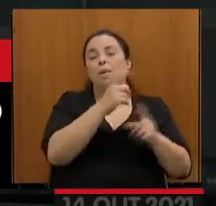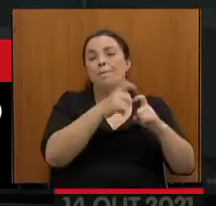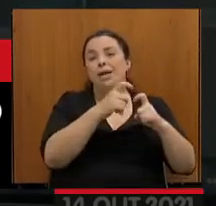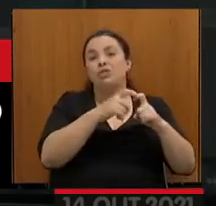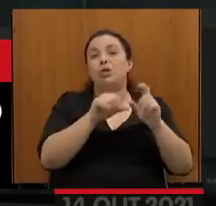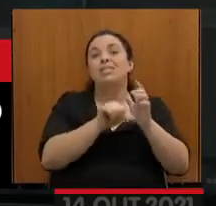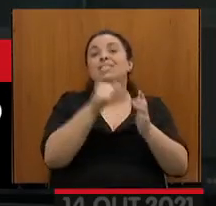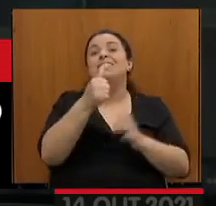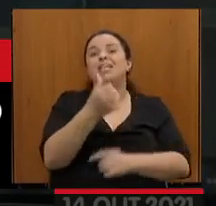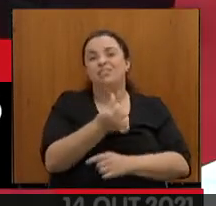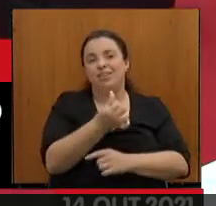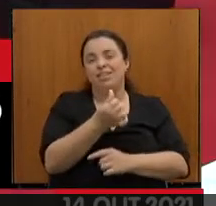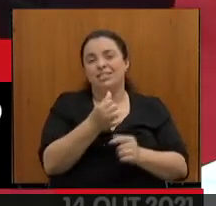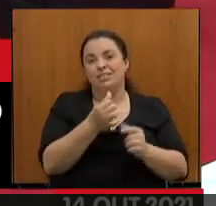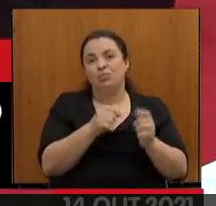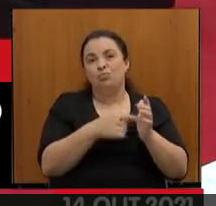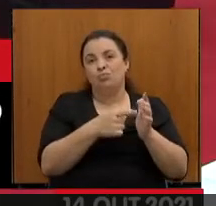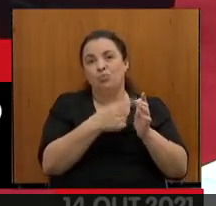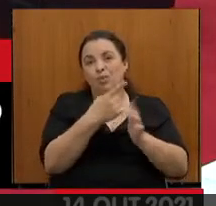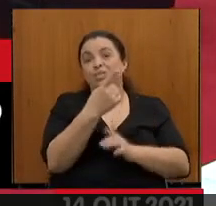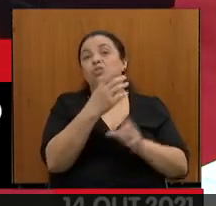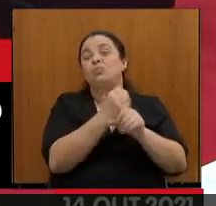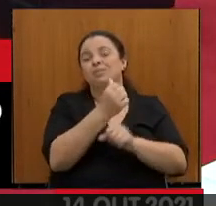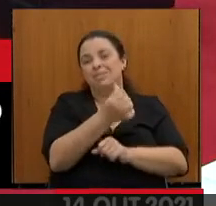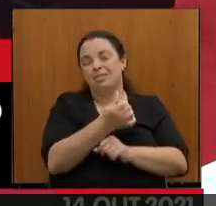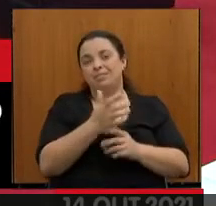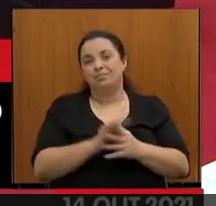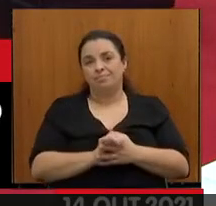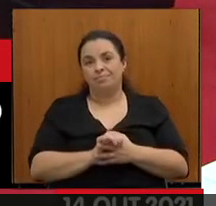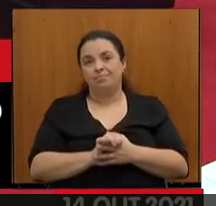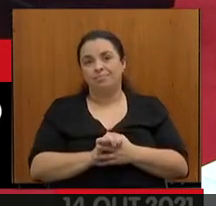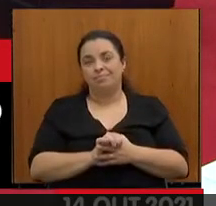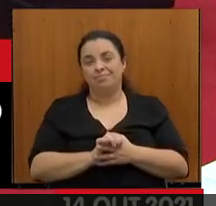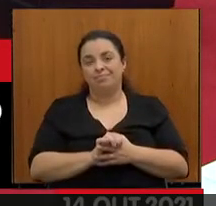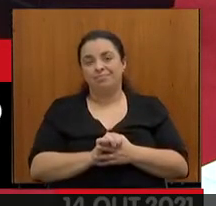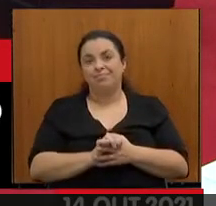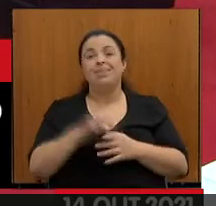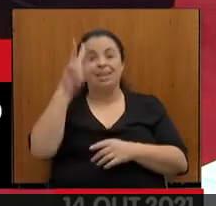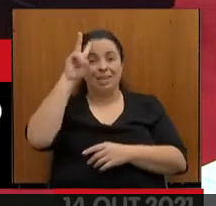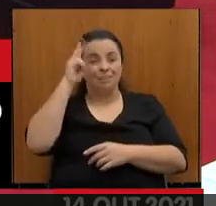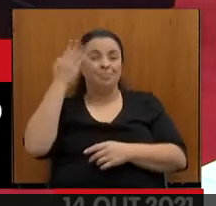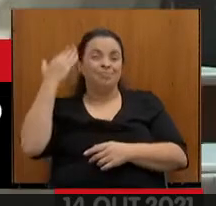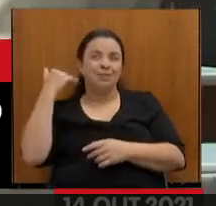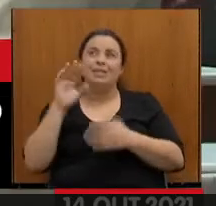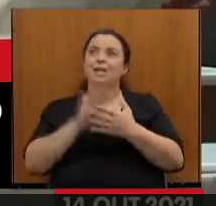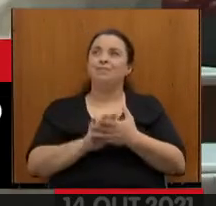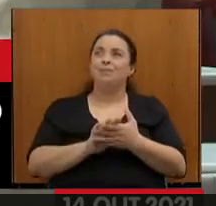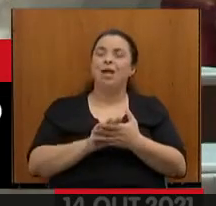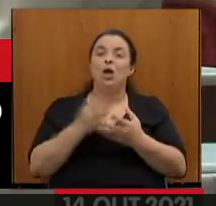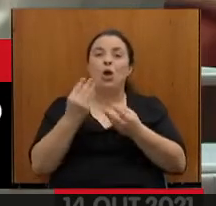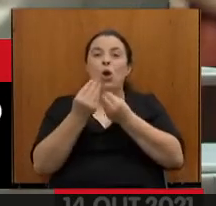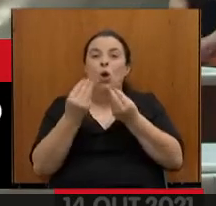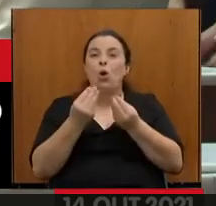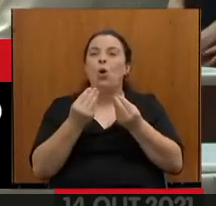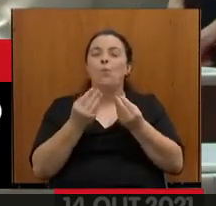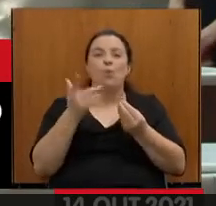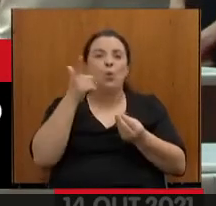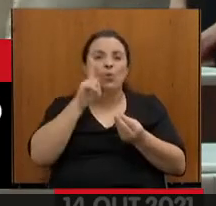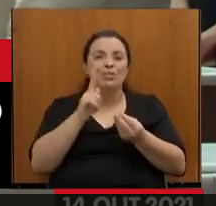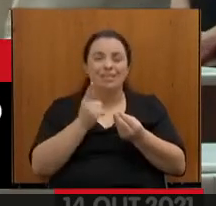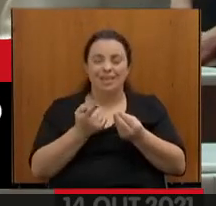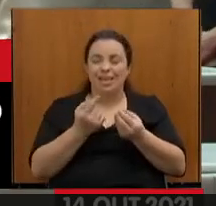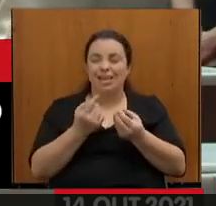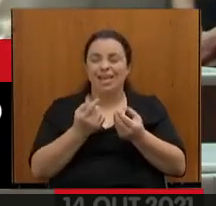da campanha de reidratação com soro. Não parecia uma coisa tão singela? 1 litro de água, 5 gramas de